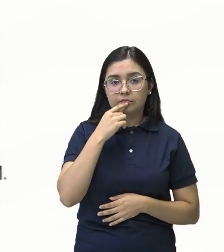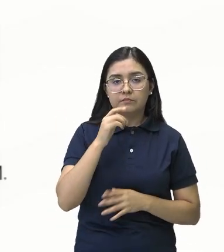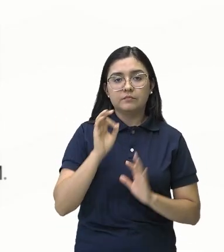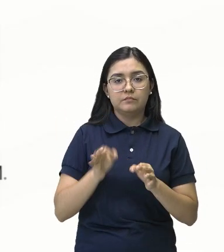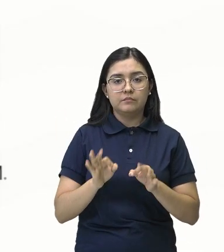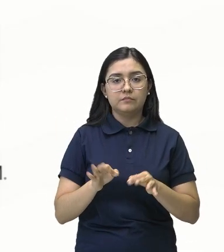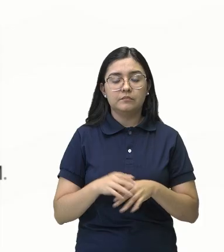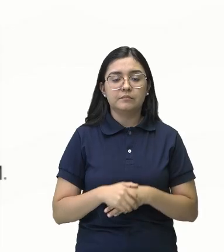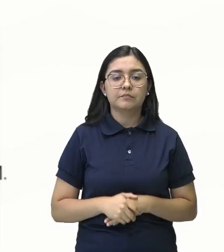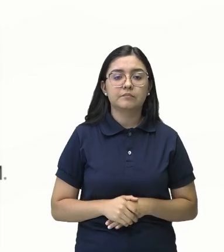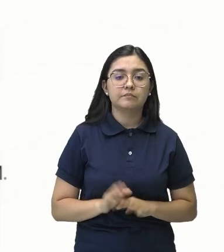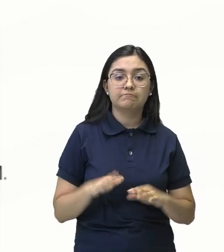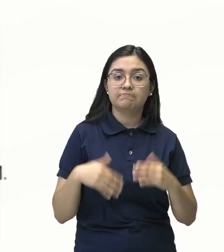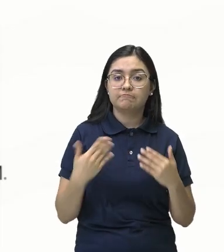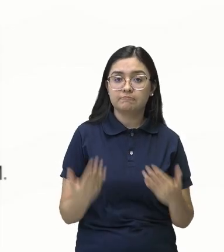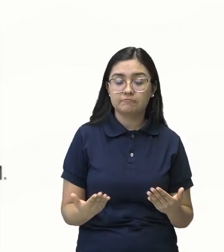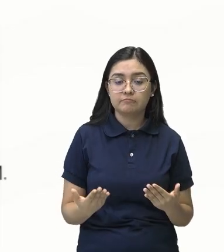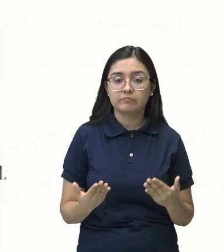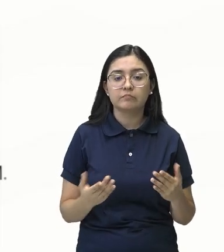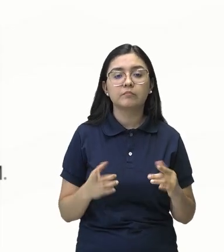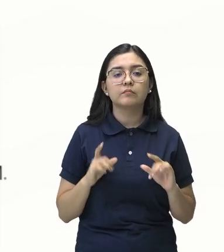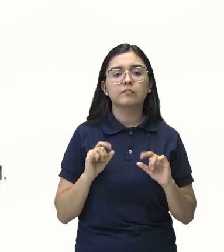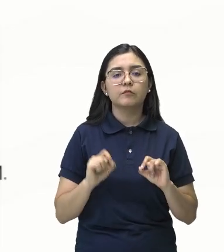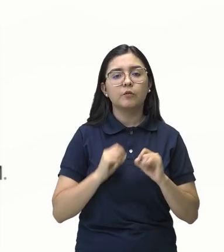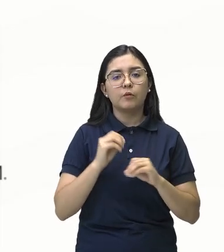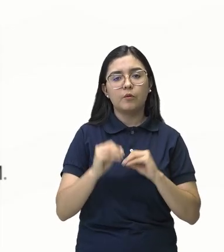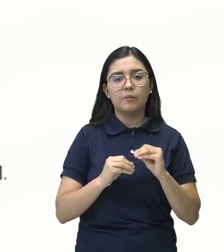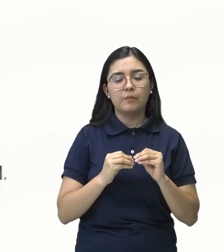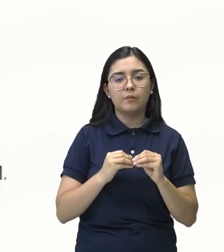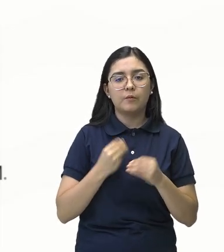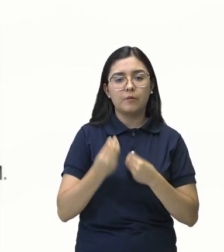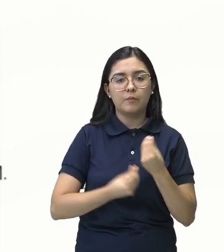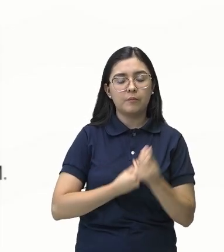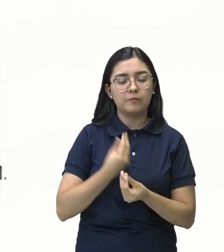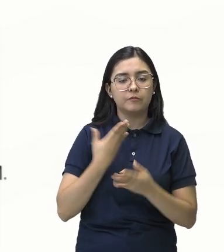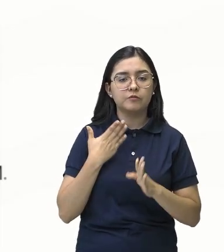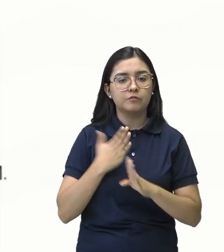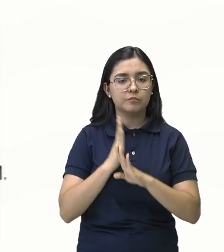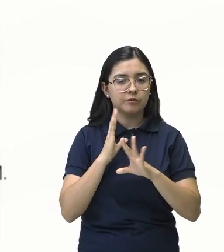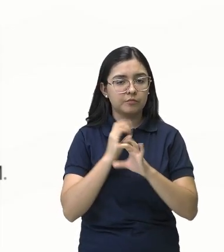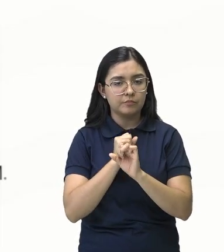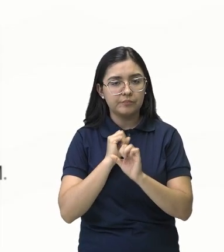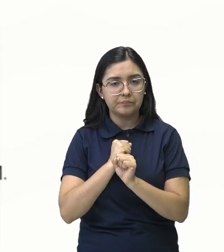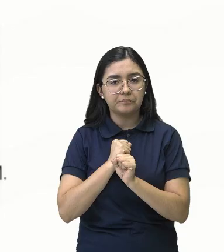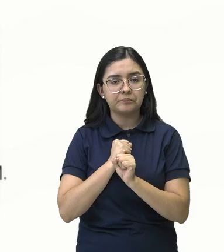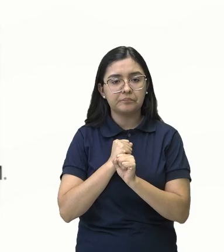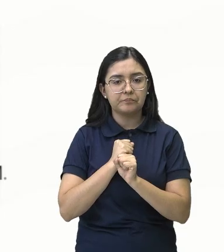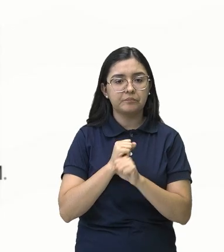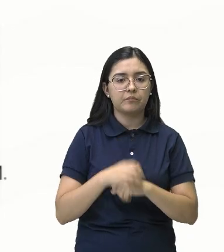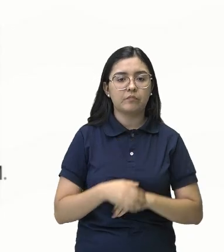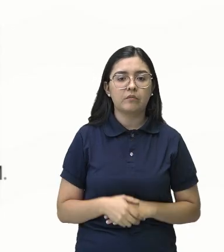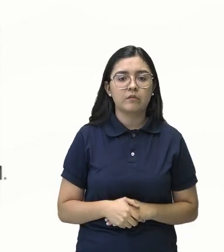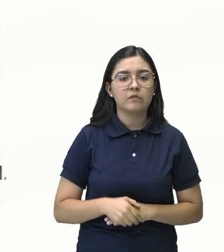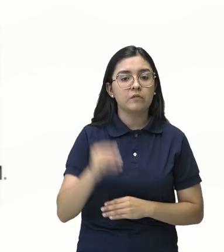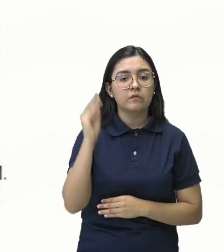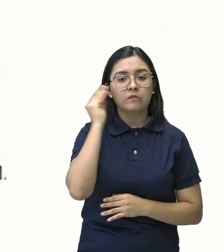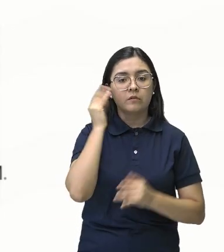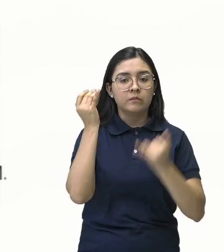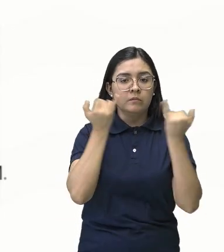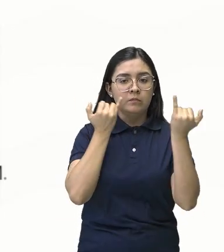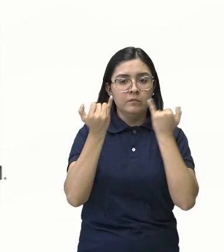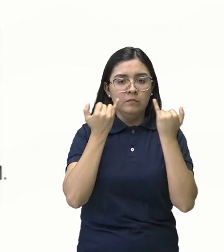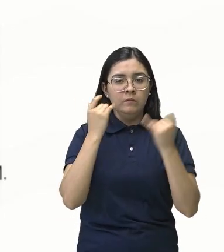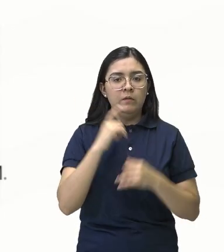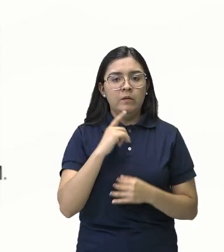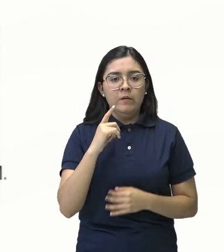Tá? E agora, o que eu posso fazer? Como é que eu vou descobrir? Vamos lá, vamos ver as informações que a gente